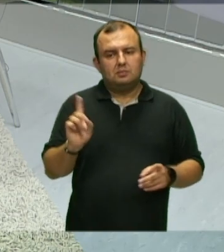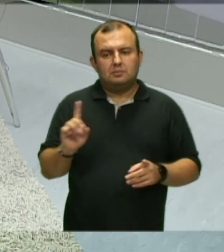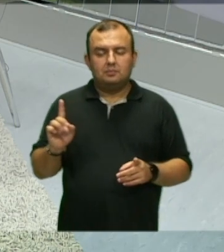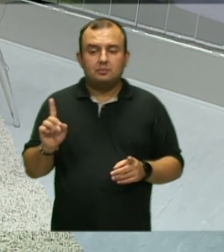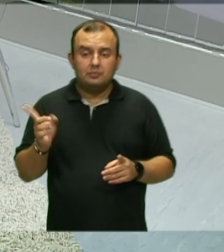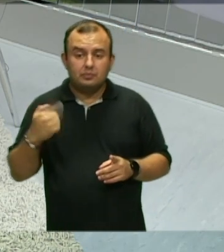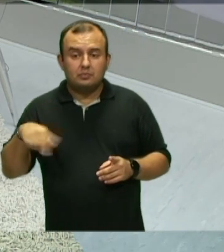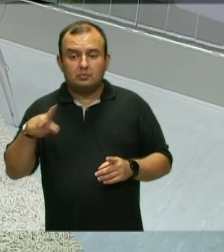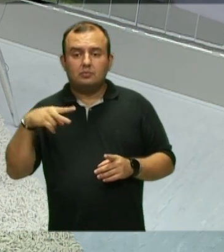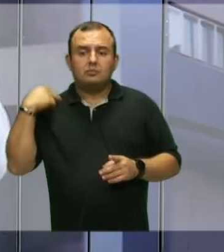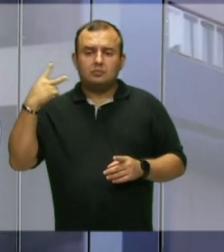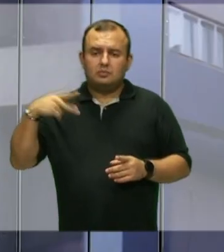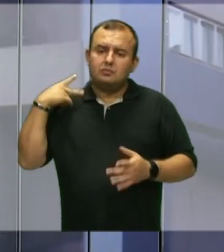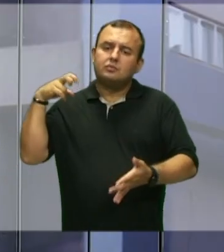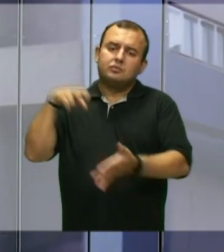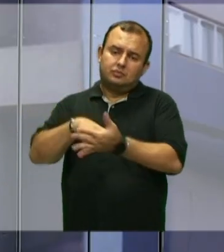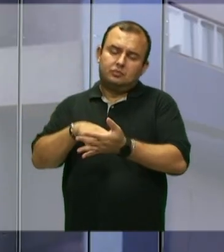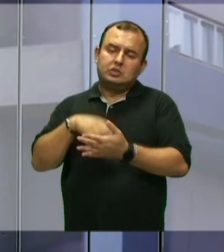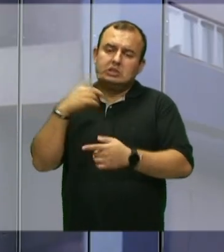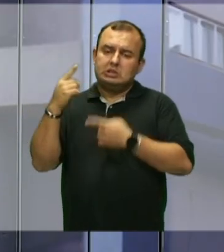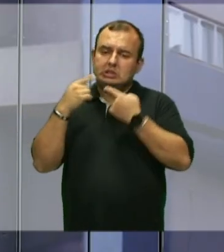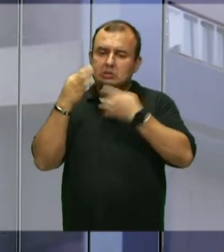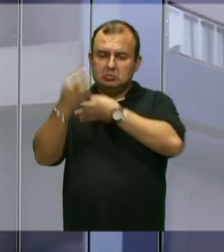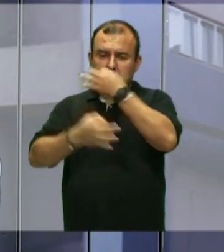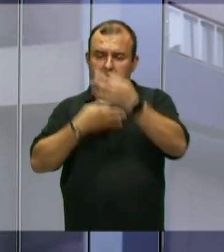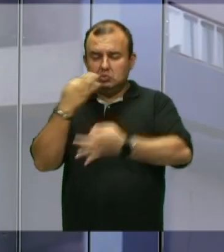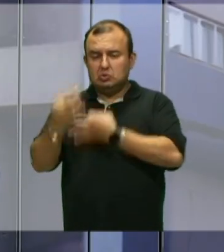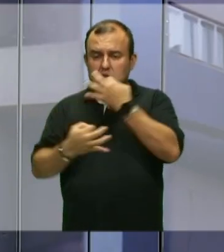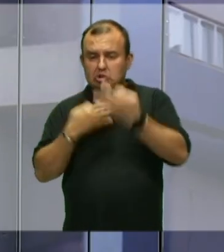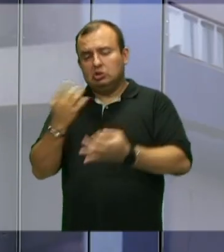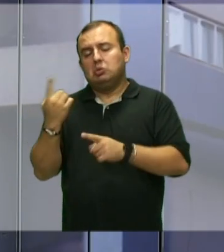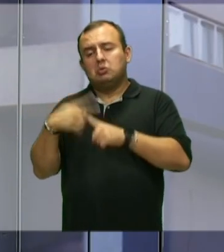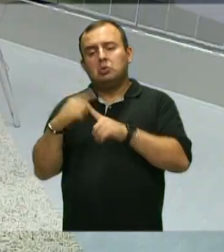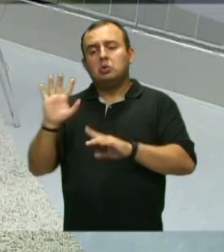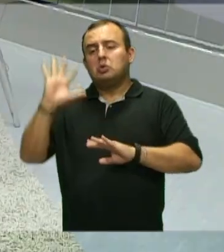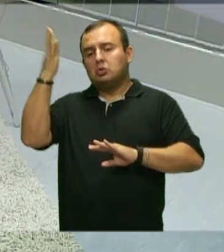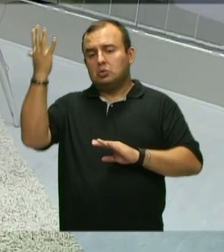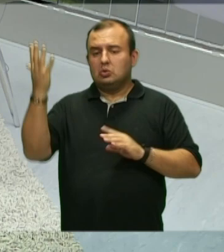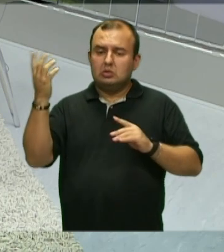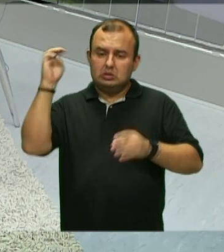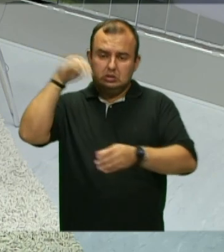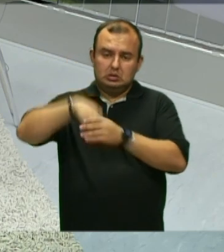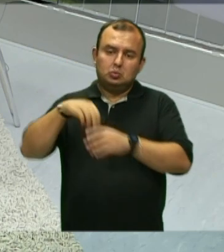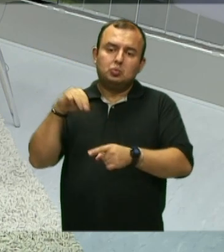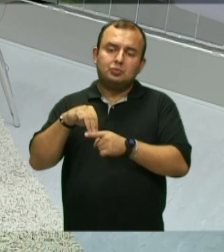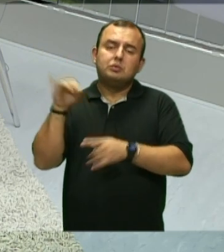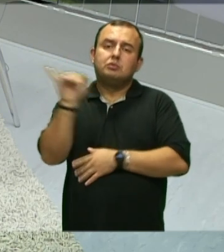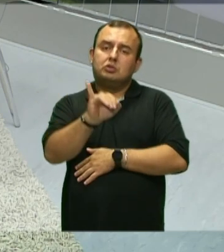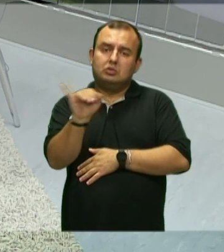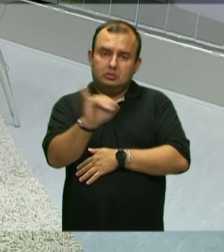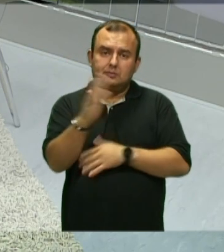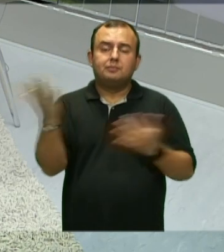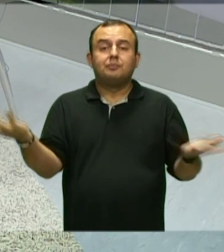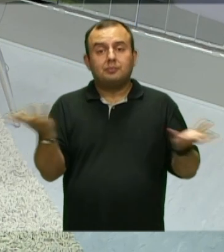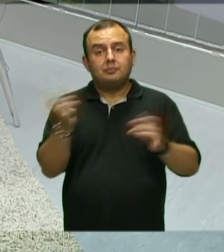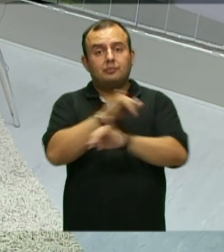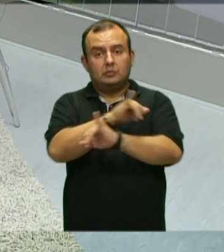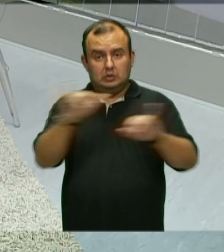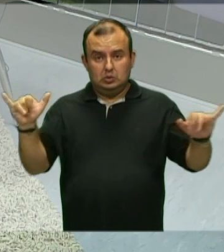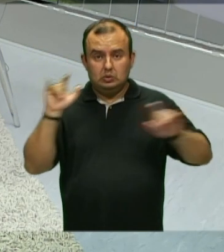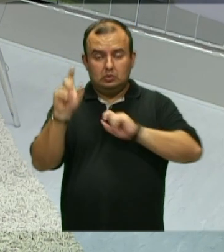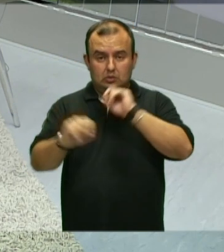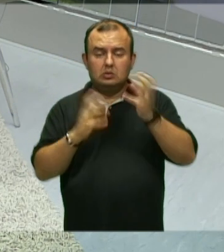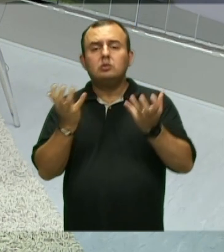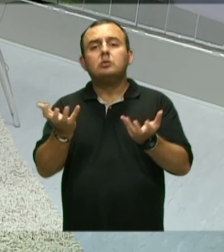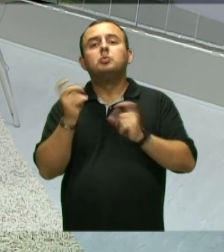sendo penalizado ou criticado por as coisas não acontecerem dentro do nosso município. E eu quero aqui dizer que tudo que a gente